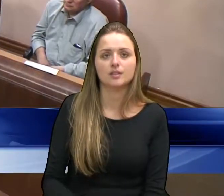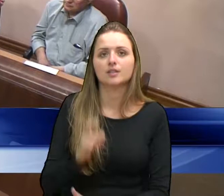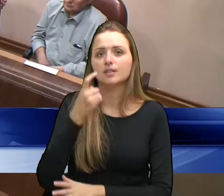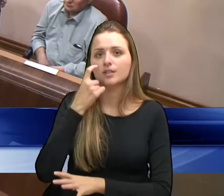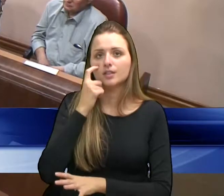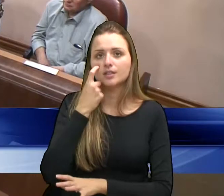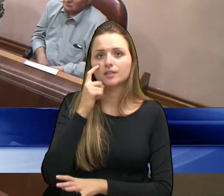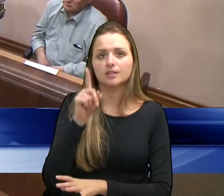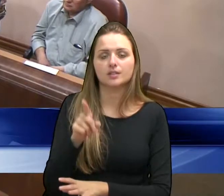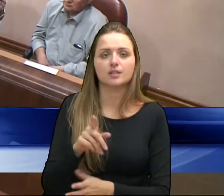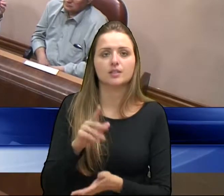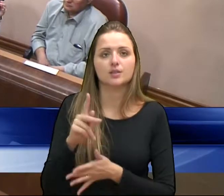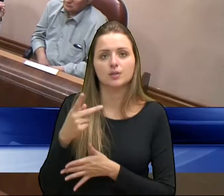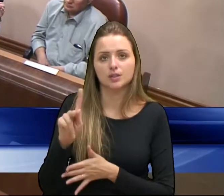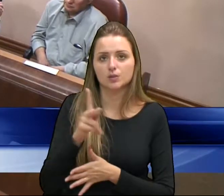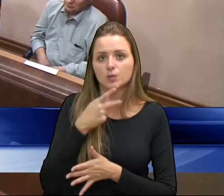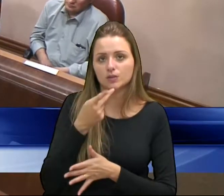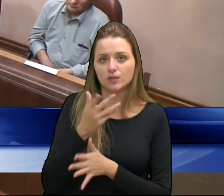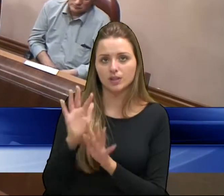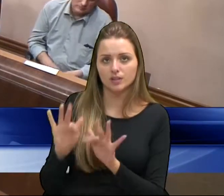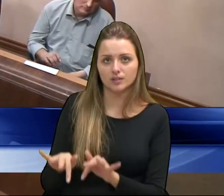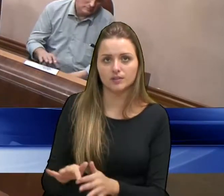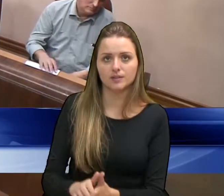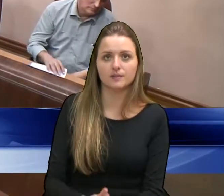Cassiano, suas considerações finais.